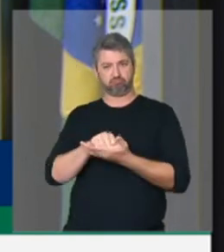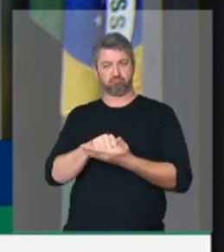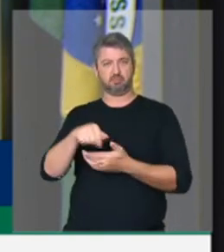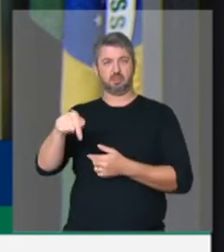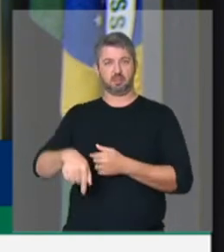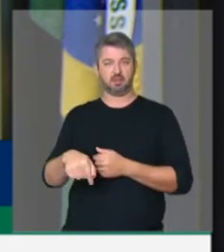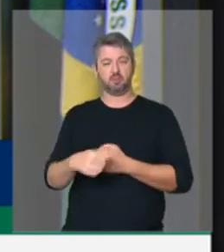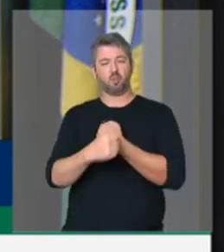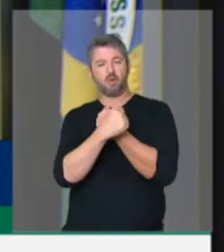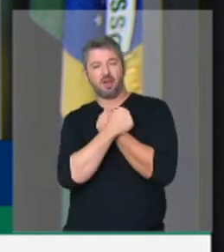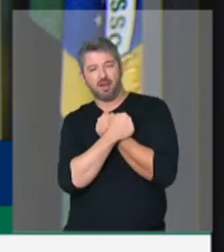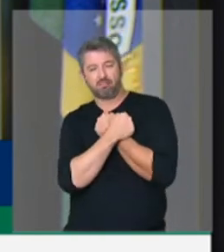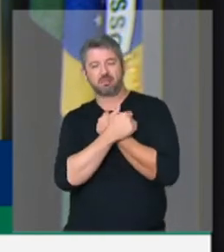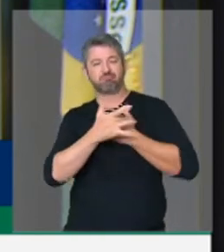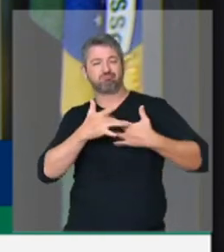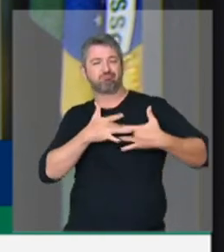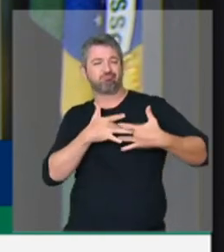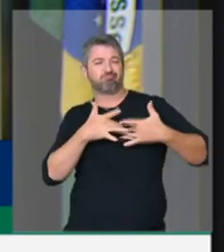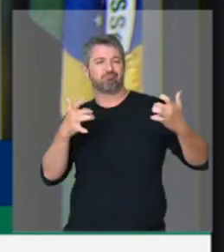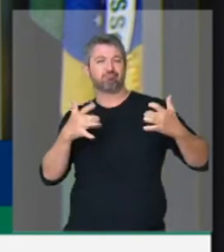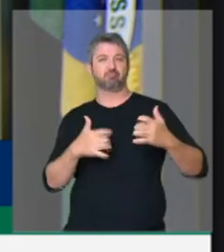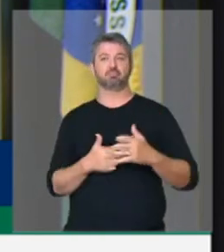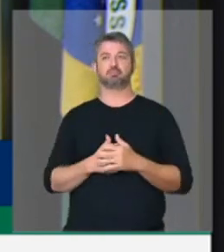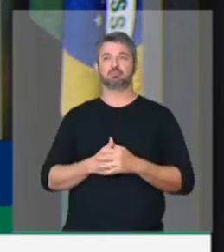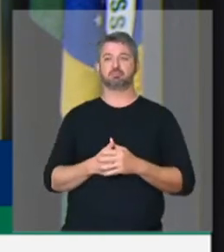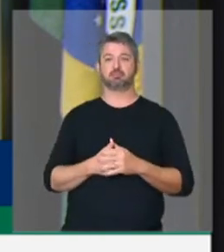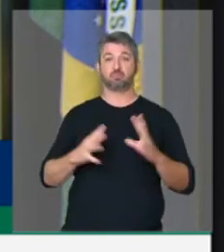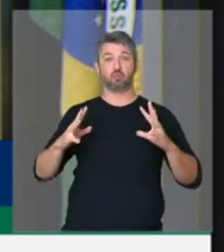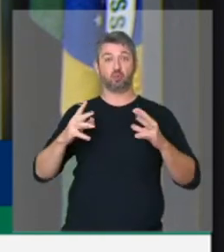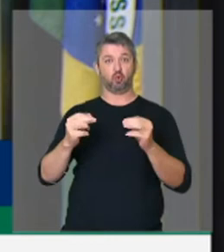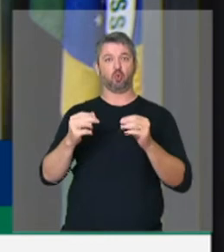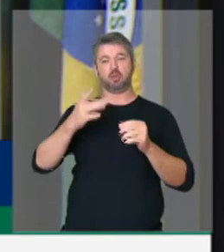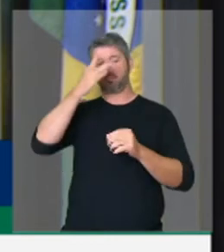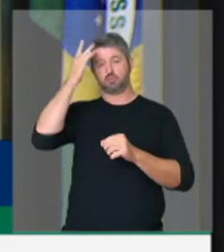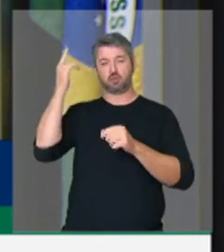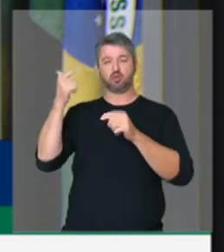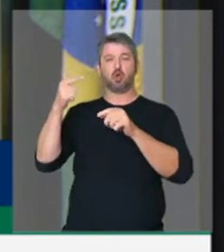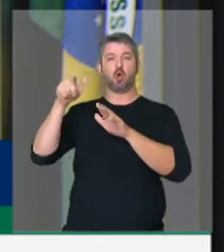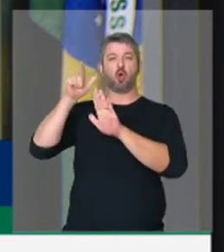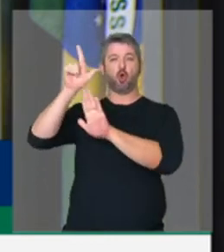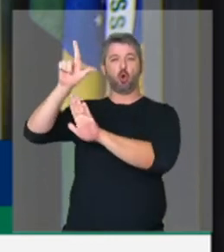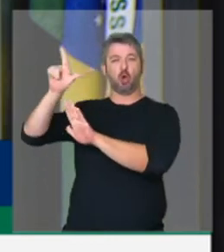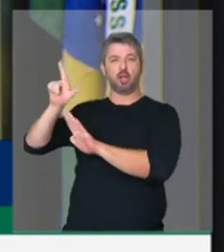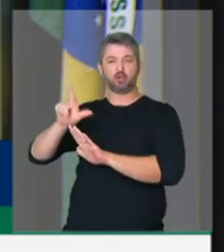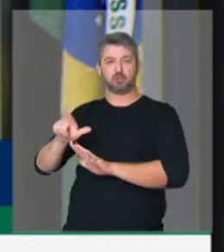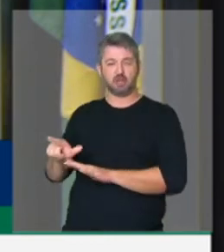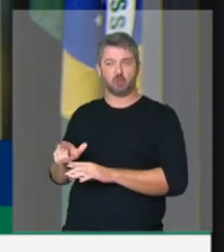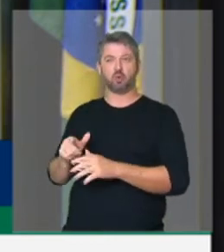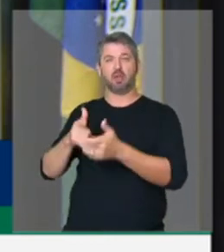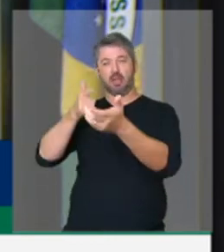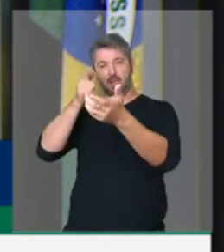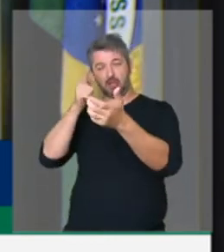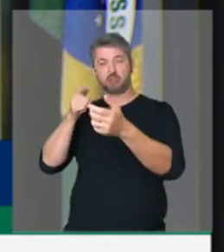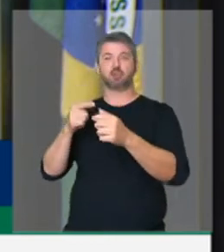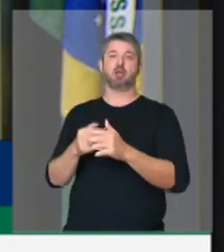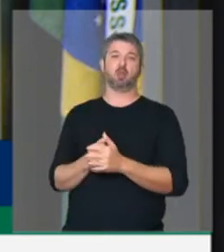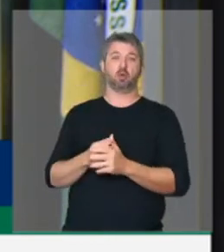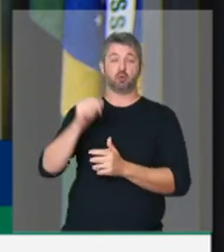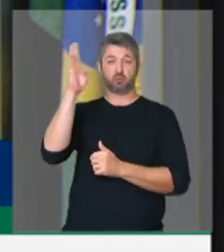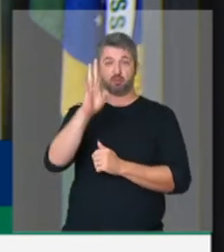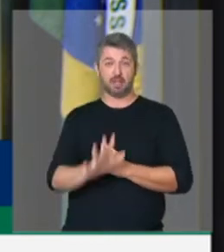um abraço fraternal a todos os colecionadores, atiradores e caçadores do